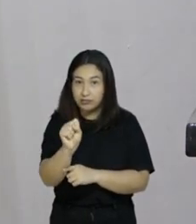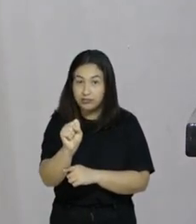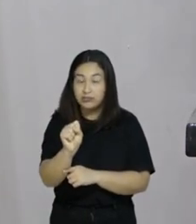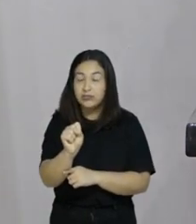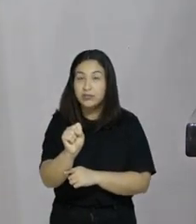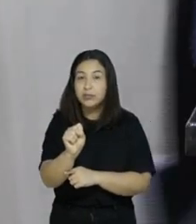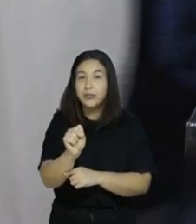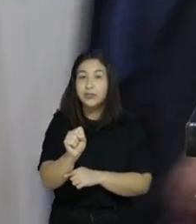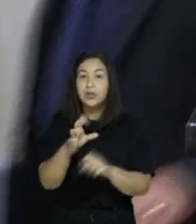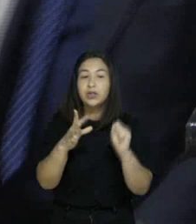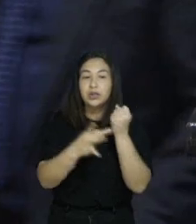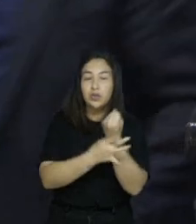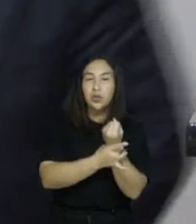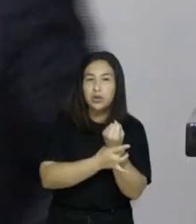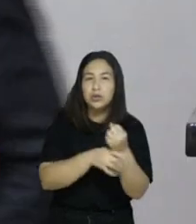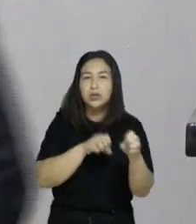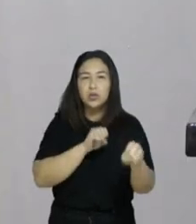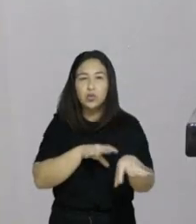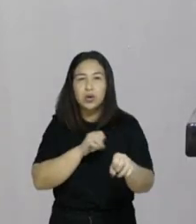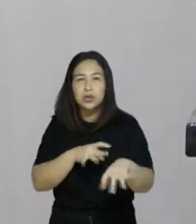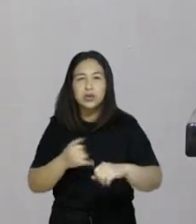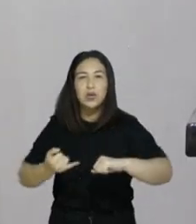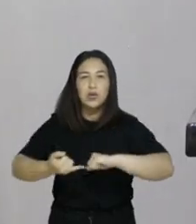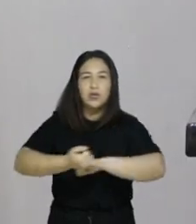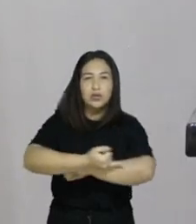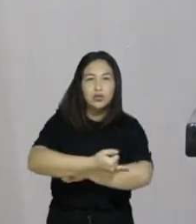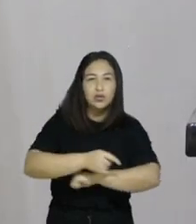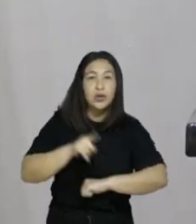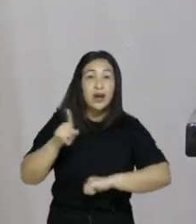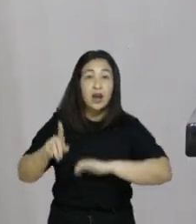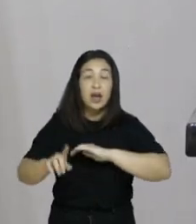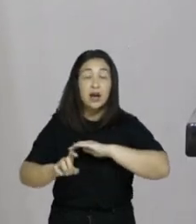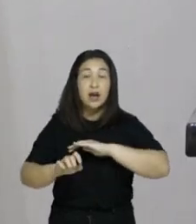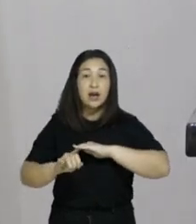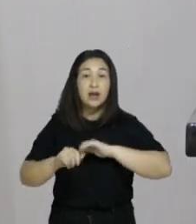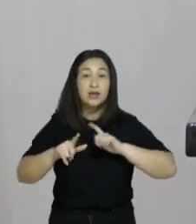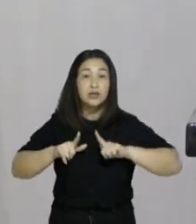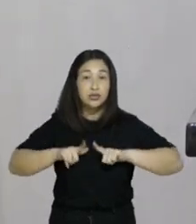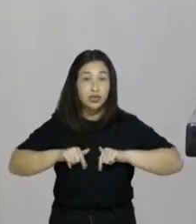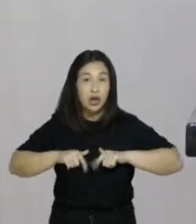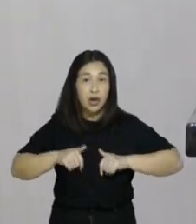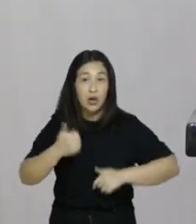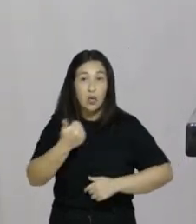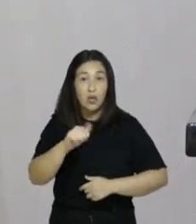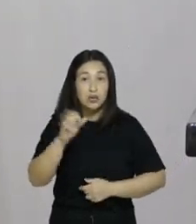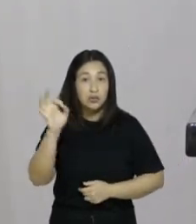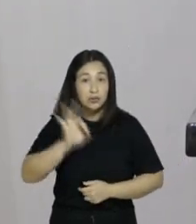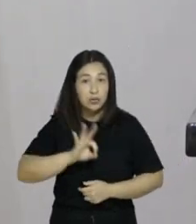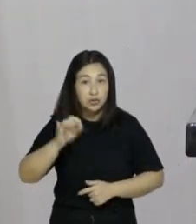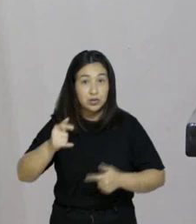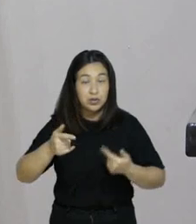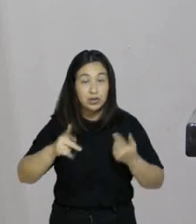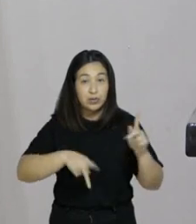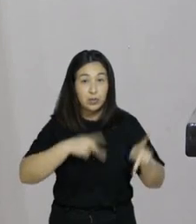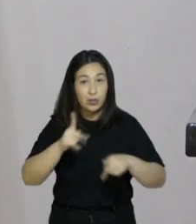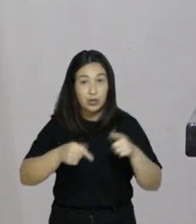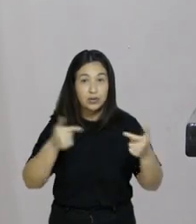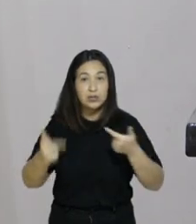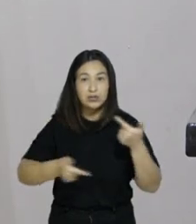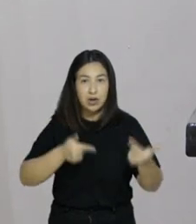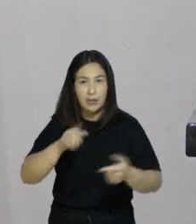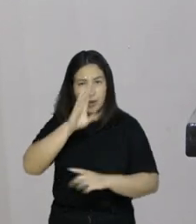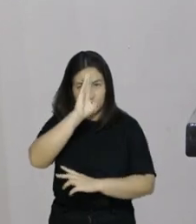e infraestrutura pública. Em Israel, 11% da população trabalha diretamente no ramo